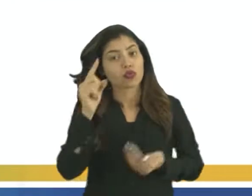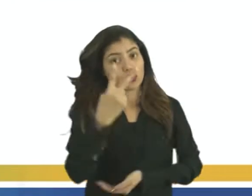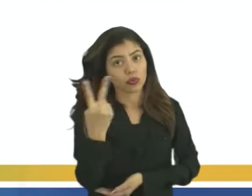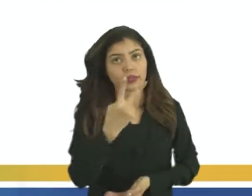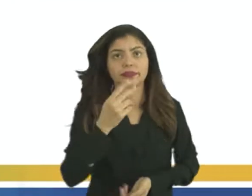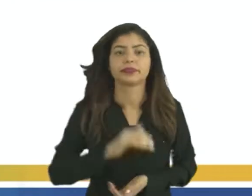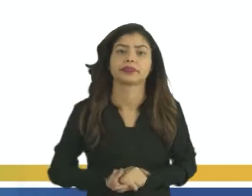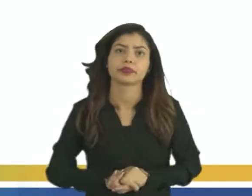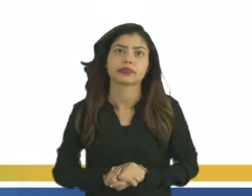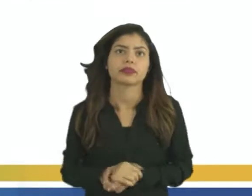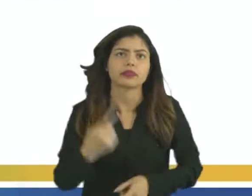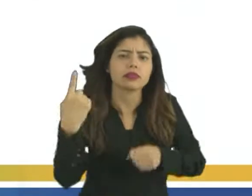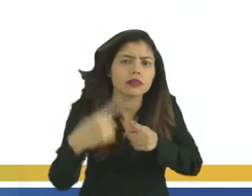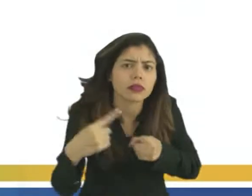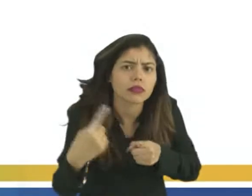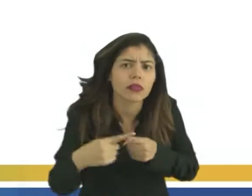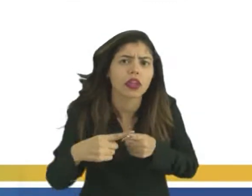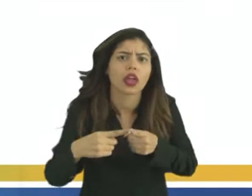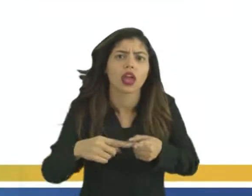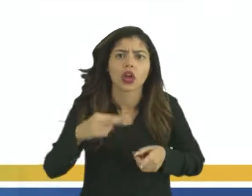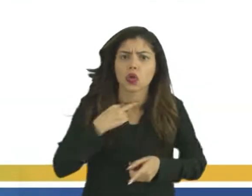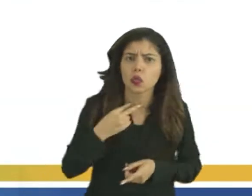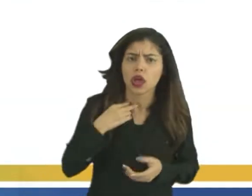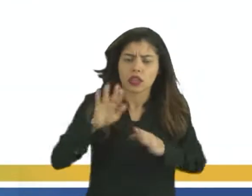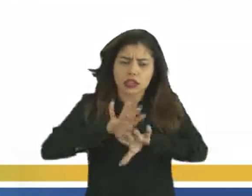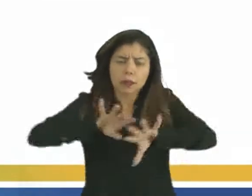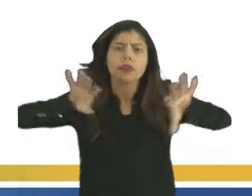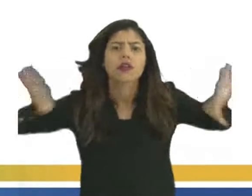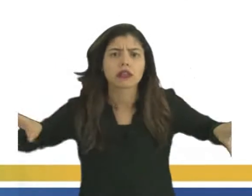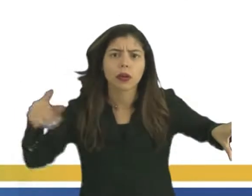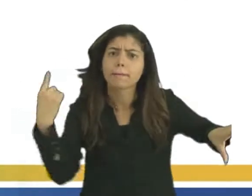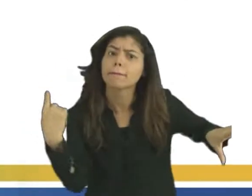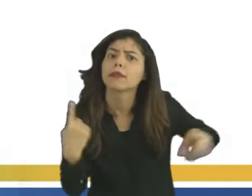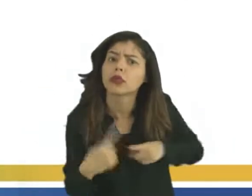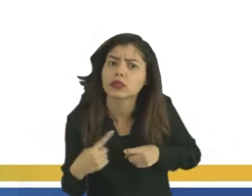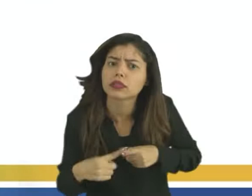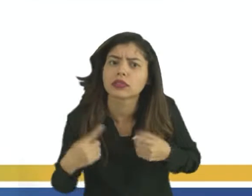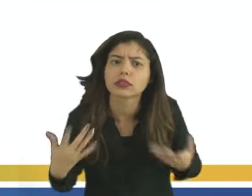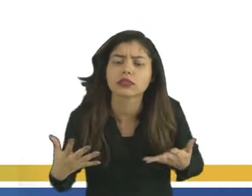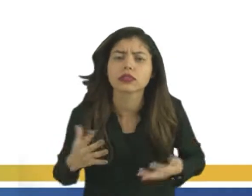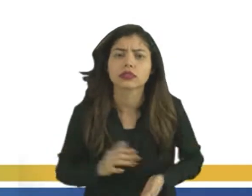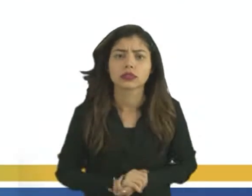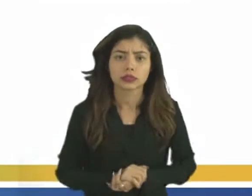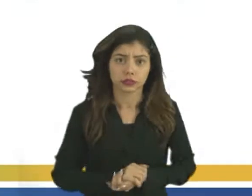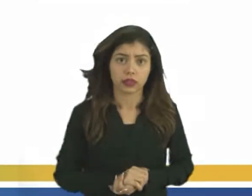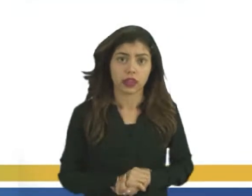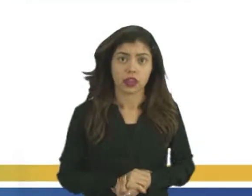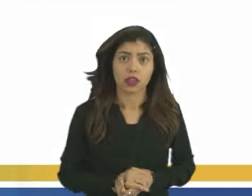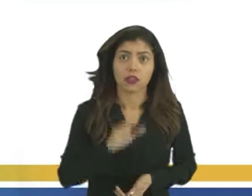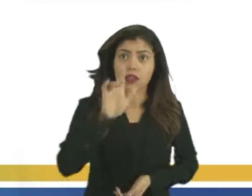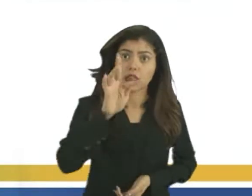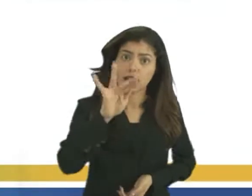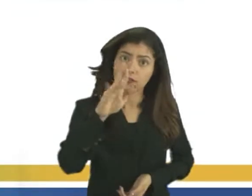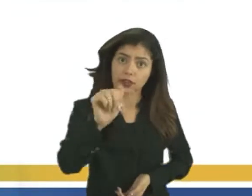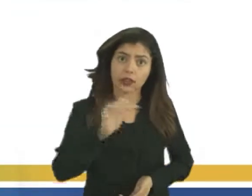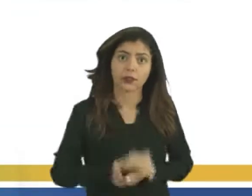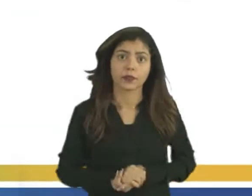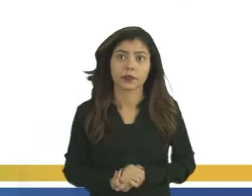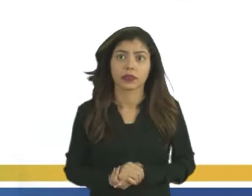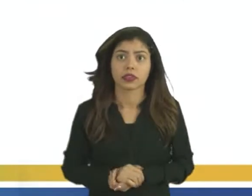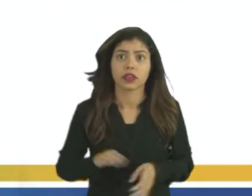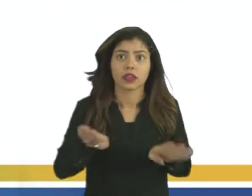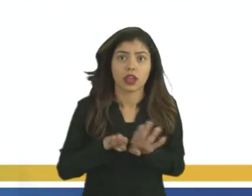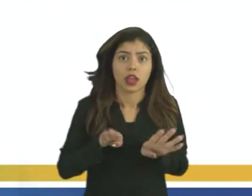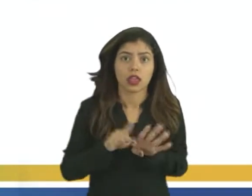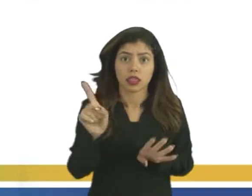sexos. Por que a gente está fazendo essa separação, né? Porque os efeitos colaterais, talvez que aconteçam em